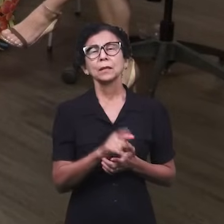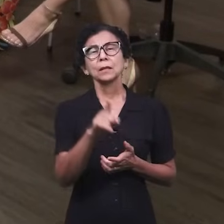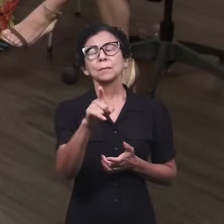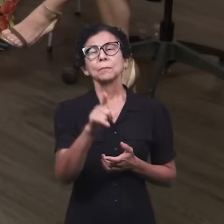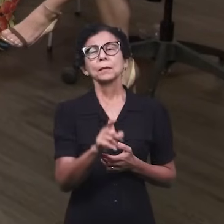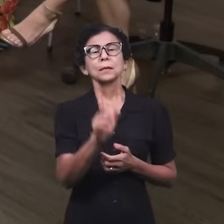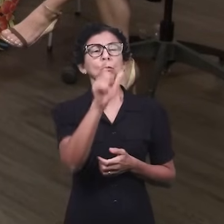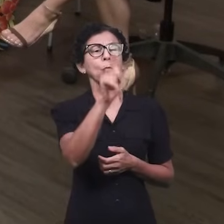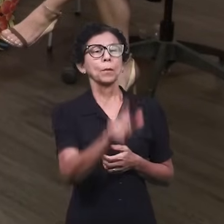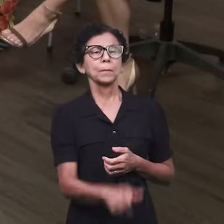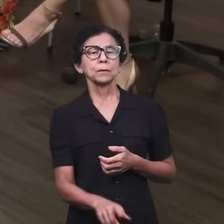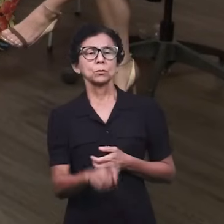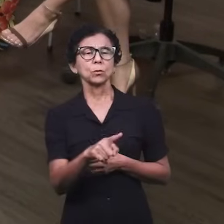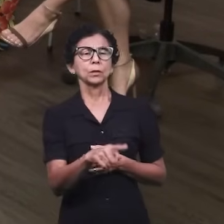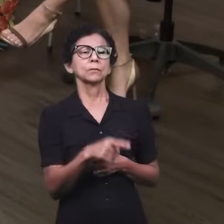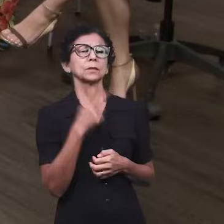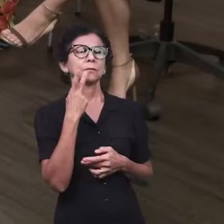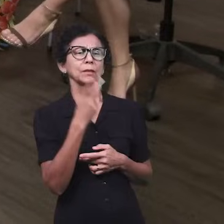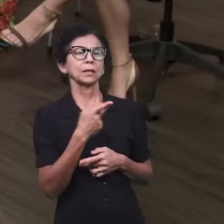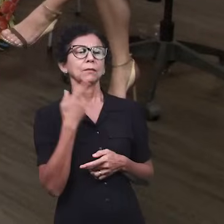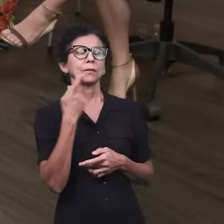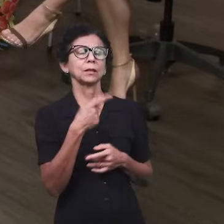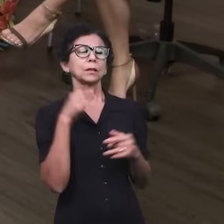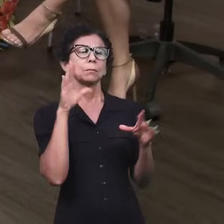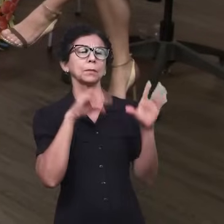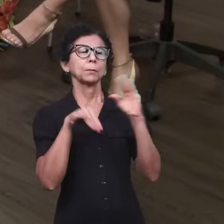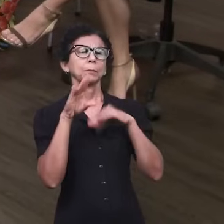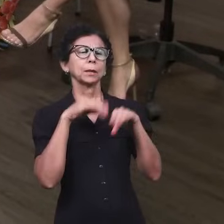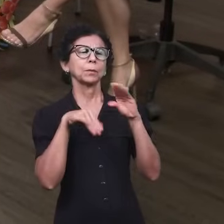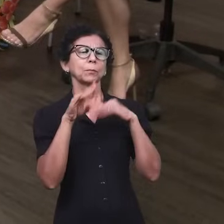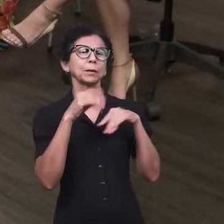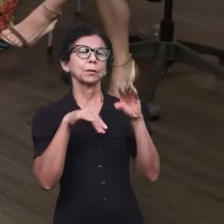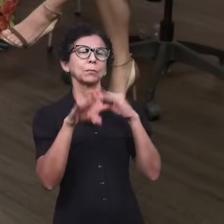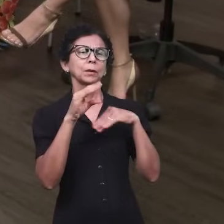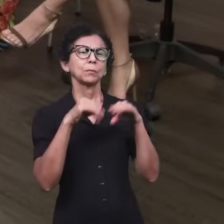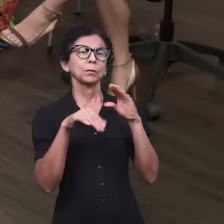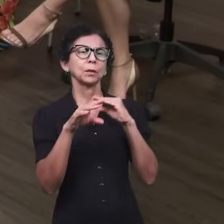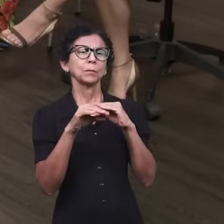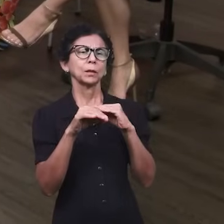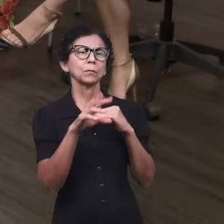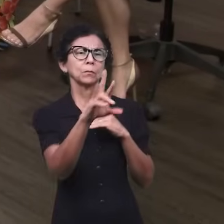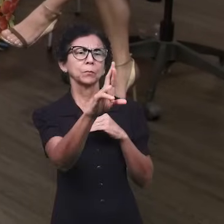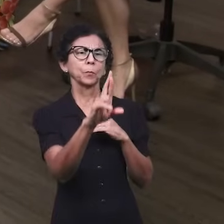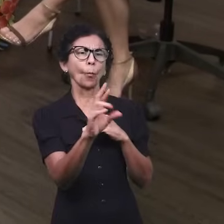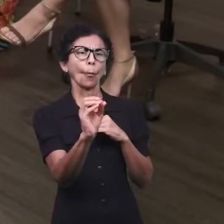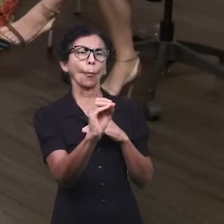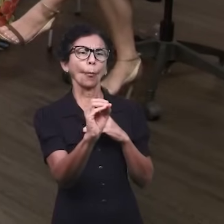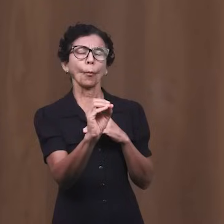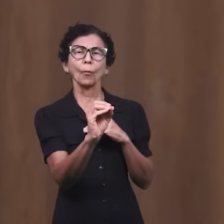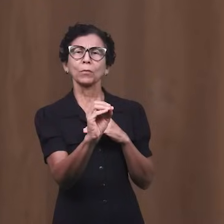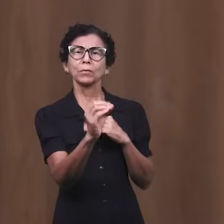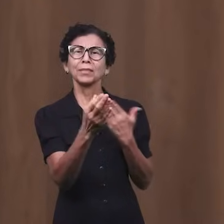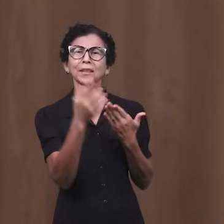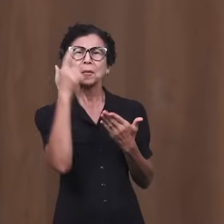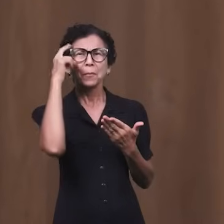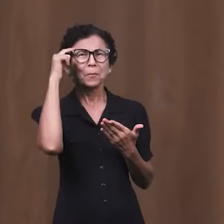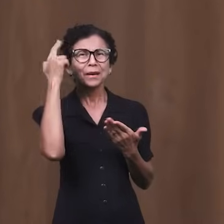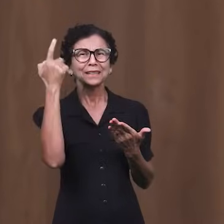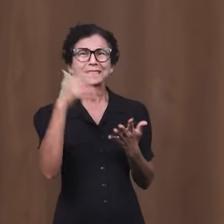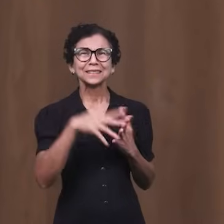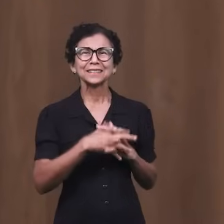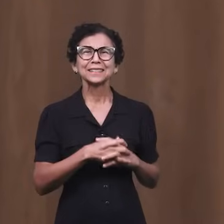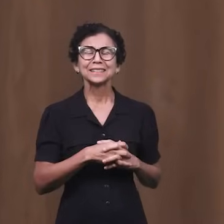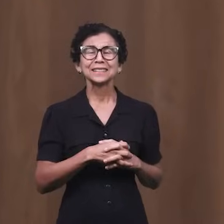falar com alguém e você não tem a convicção de que essa pessoa está te ouvindo e de repente te dá uma resposta então a